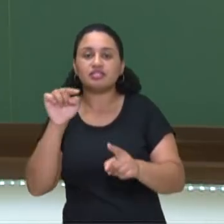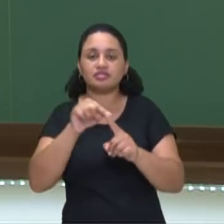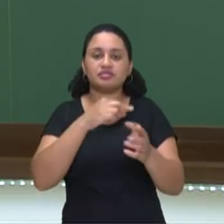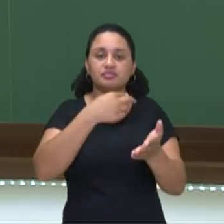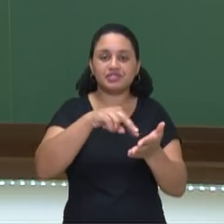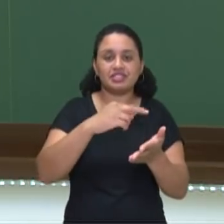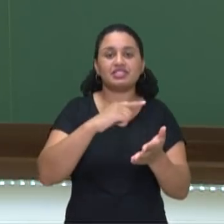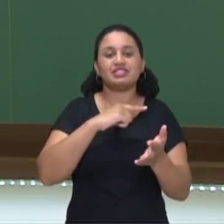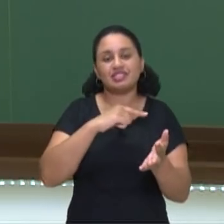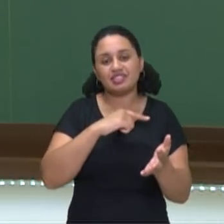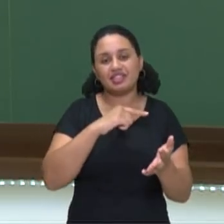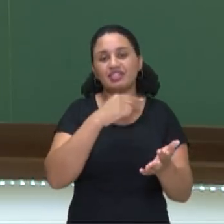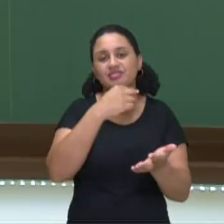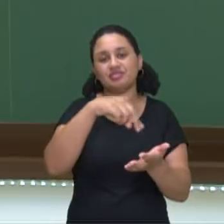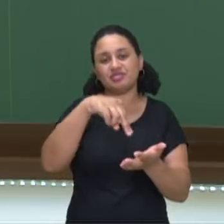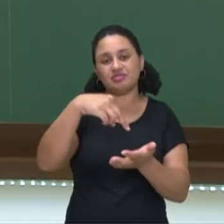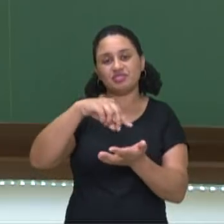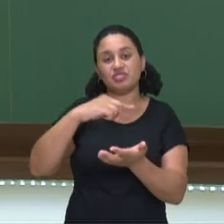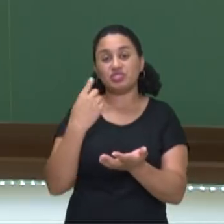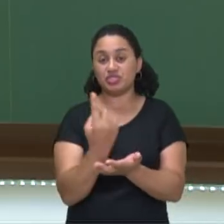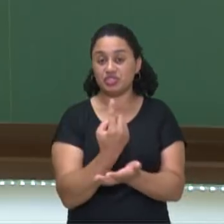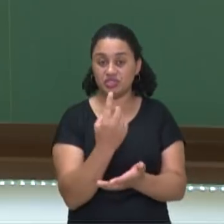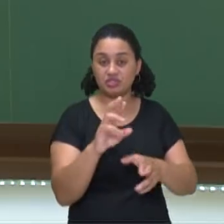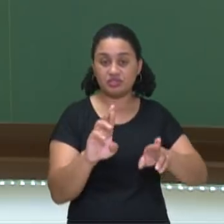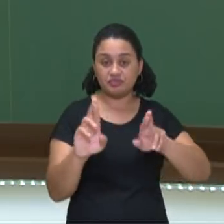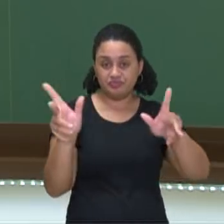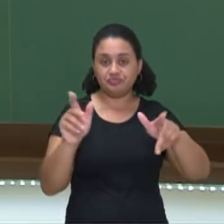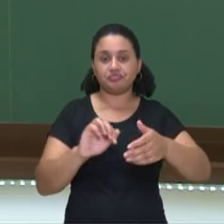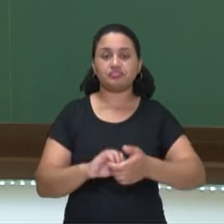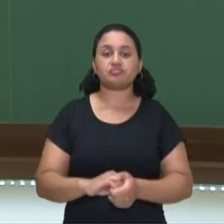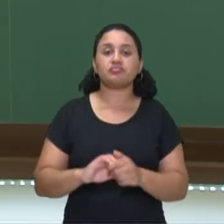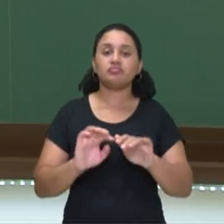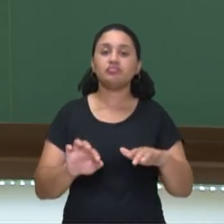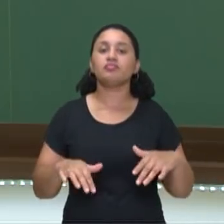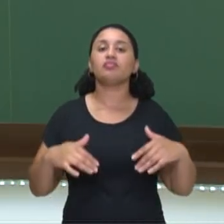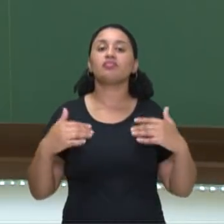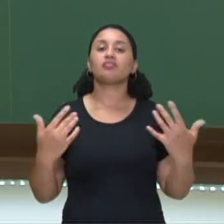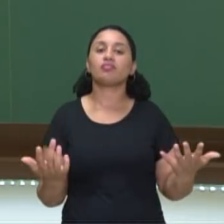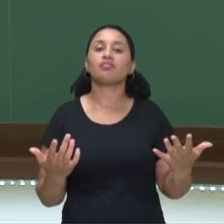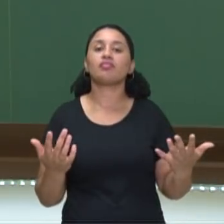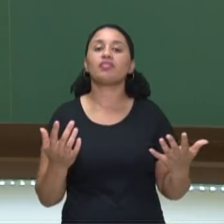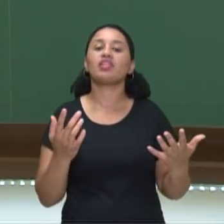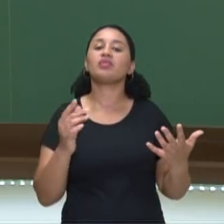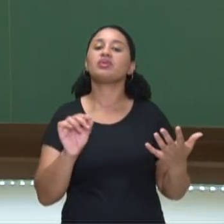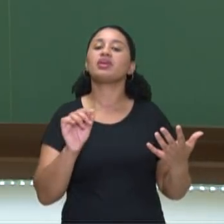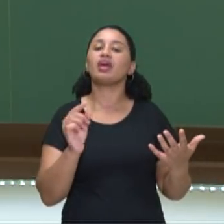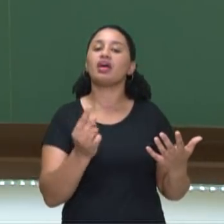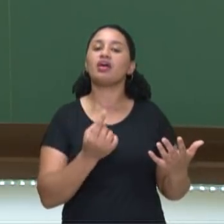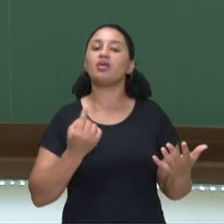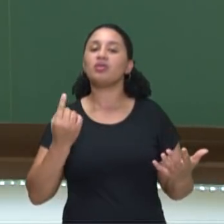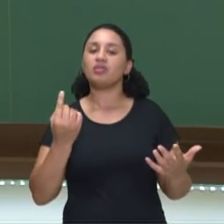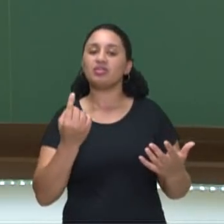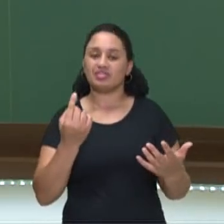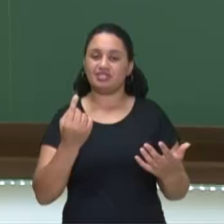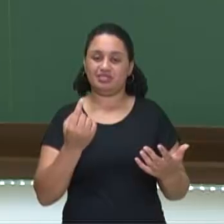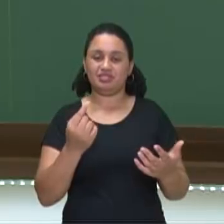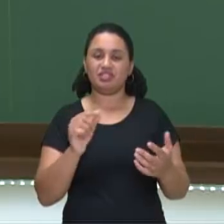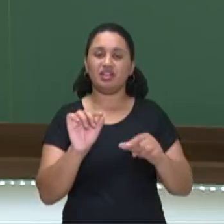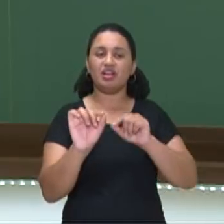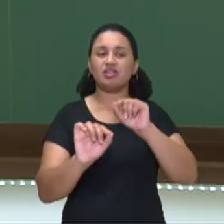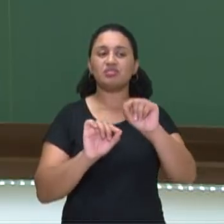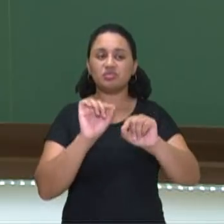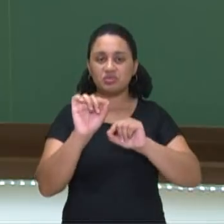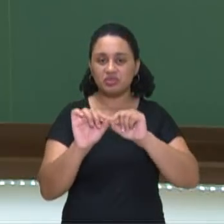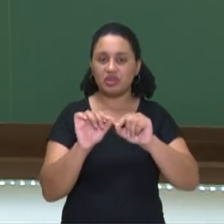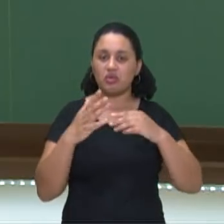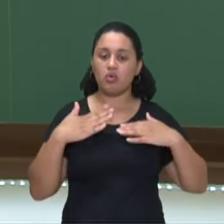são giros diferentes, ok? De qualquer forma, é rotacionar. O que é o giro? É